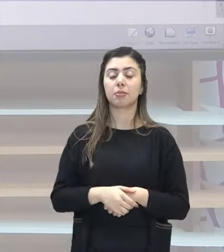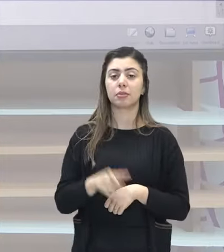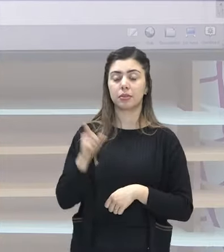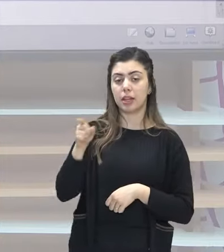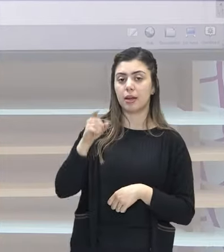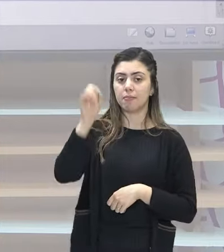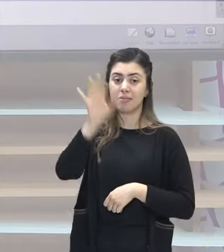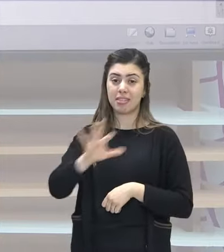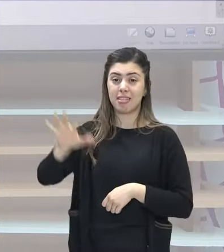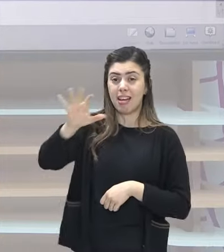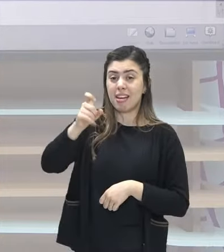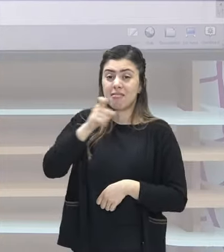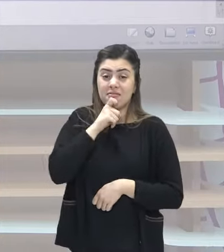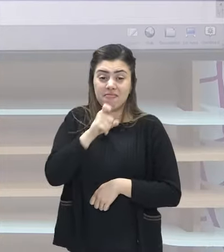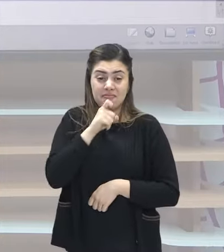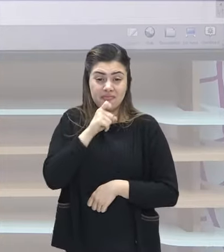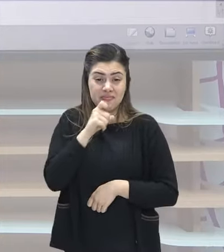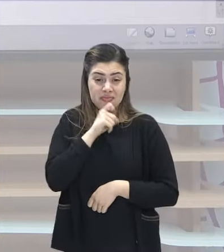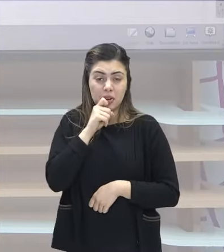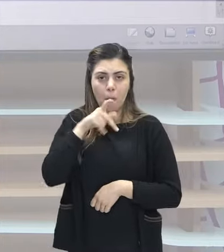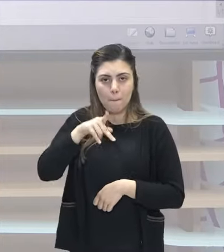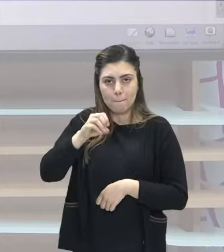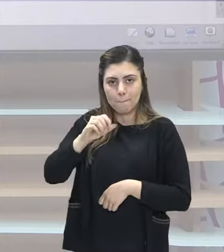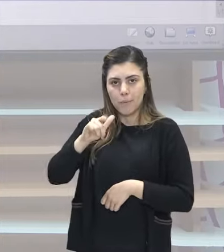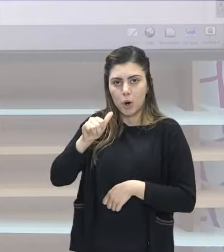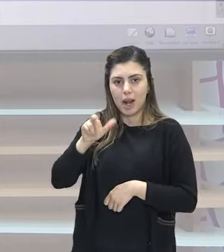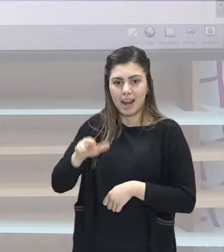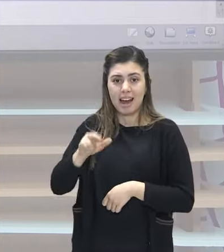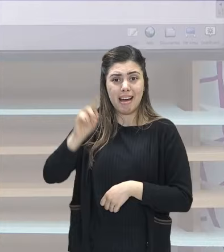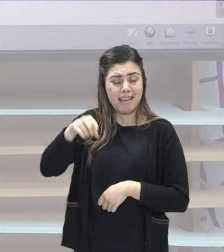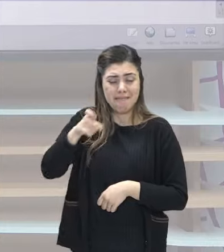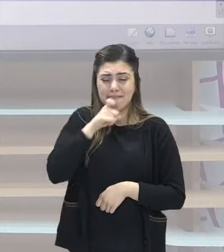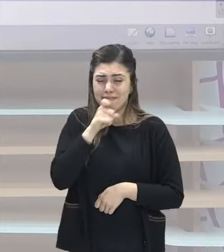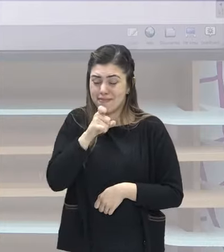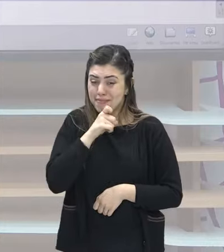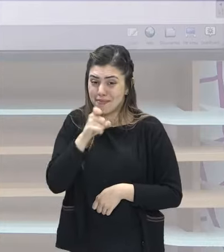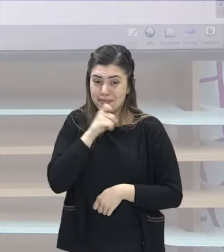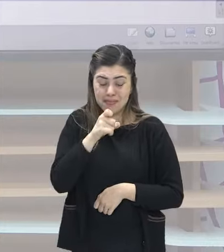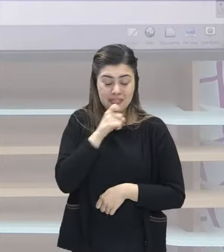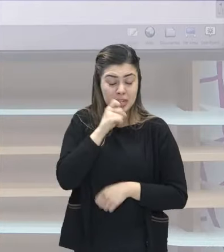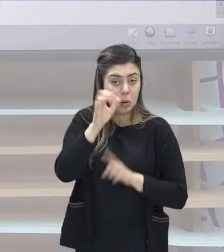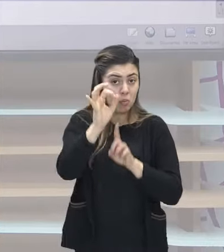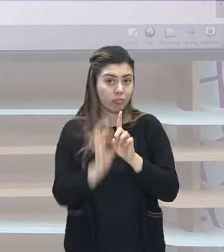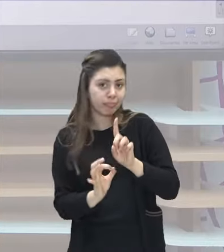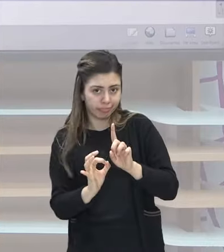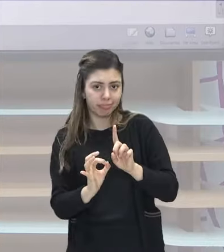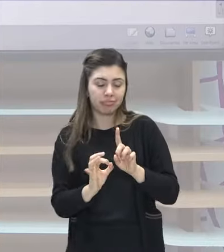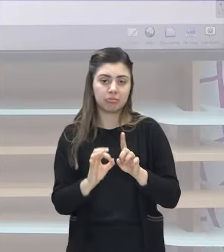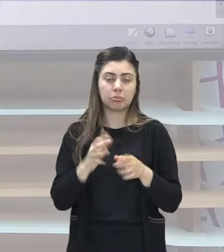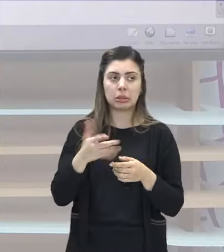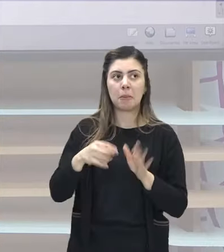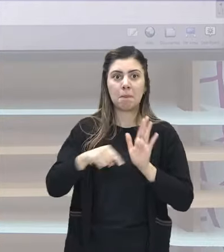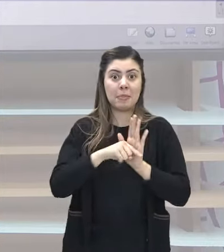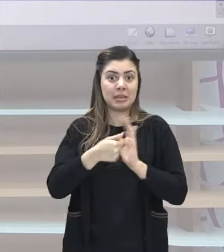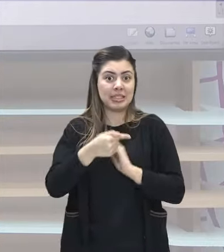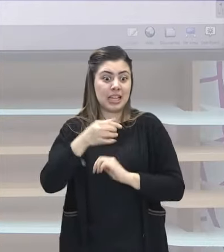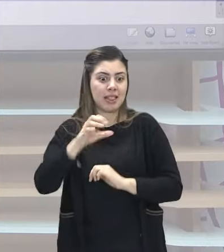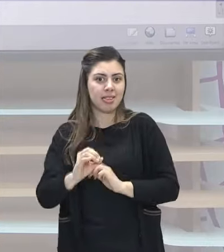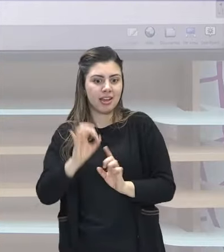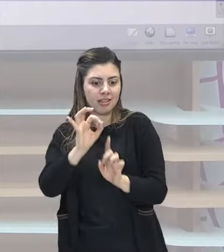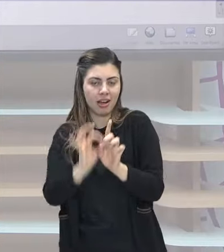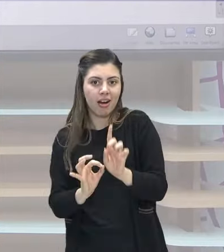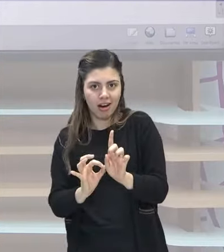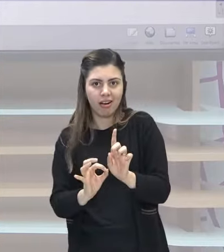polares é muito frio tá quando eu falo muito frio frio de verdade mesmo algumas regiões chegam a men 70º por